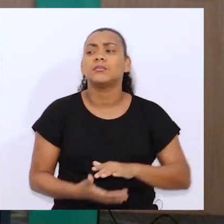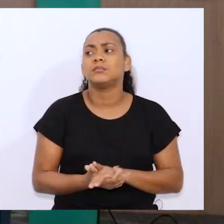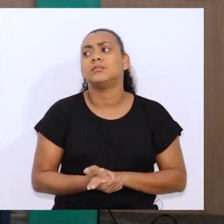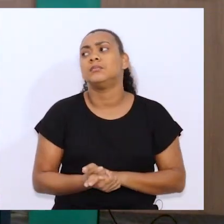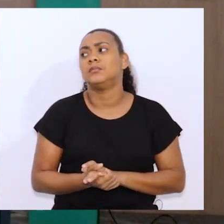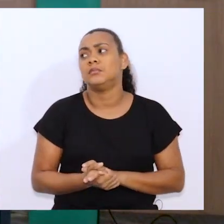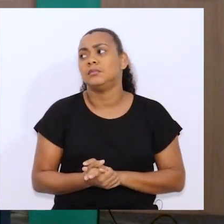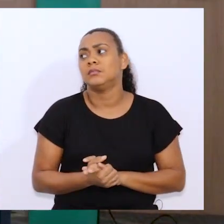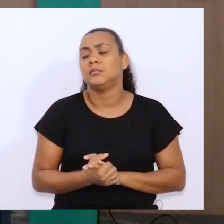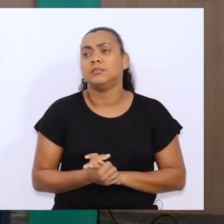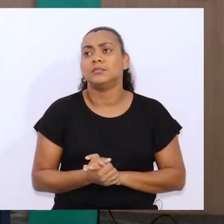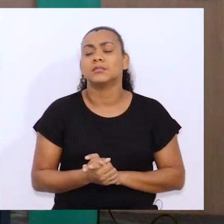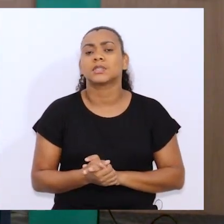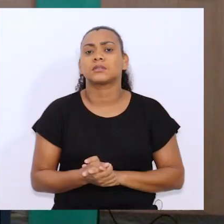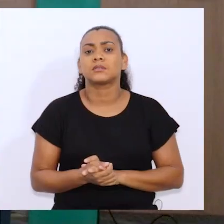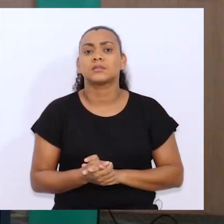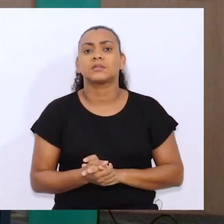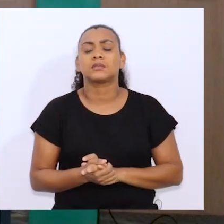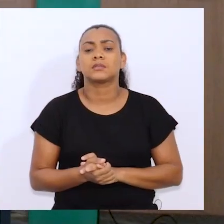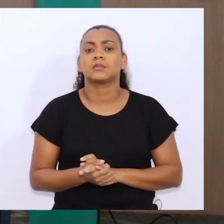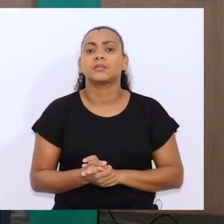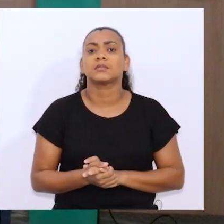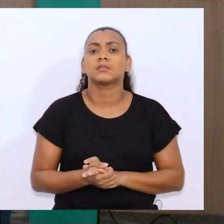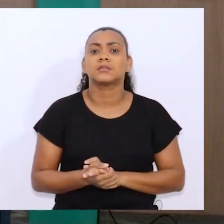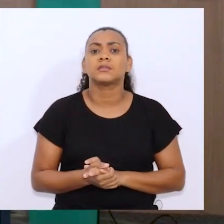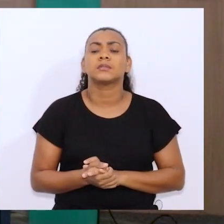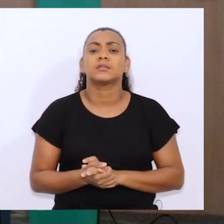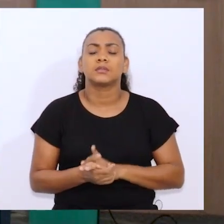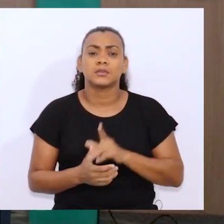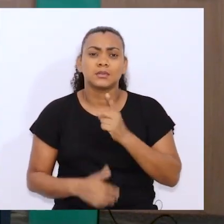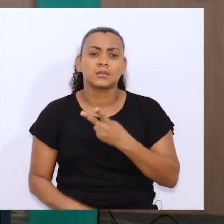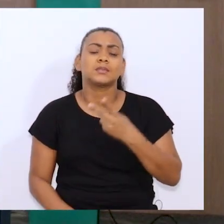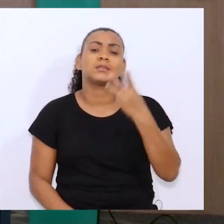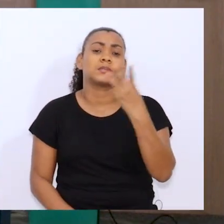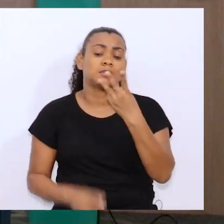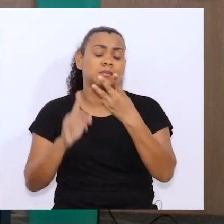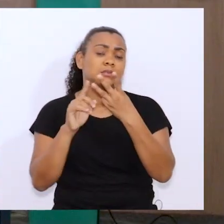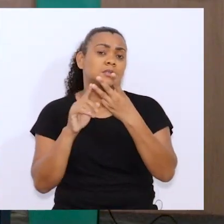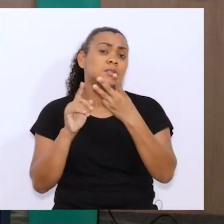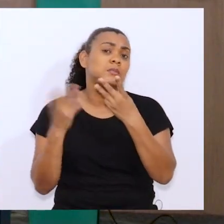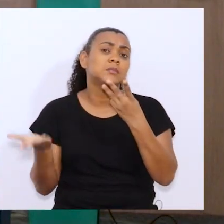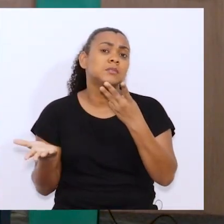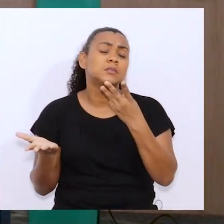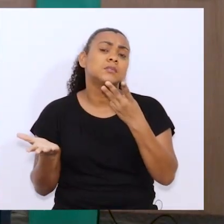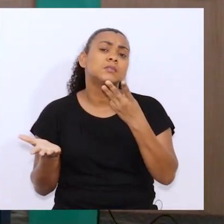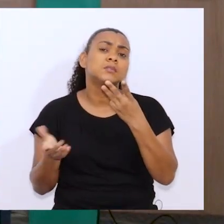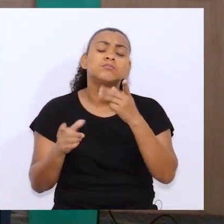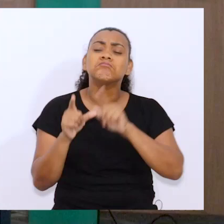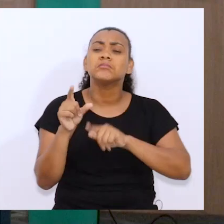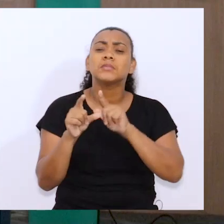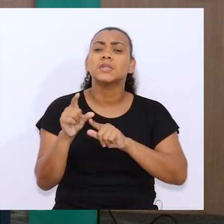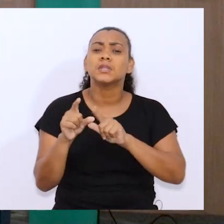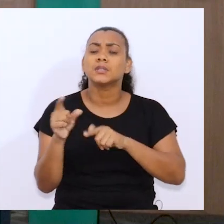só. E é a terceira, olha, primeira, segunda, terceira. A terceira letra